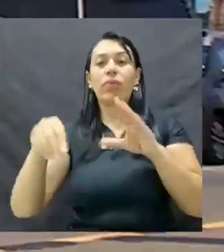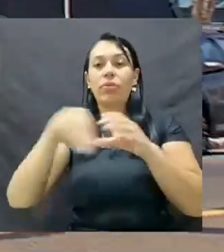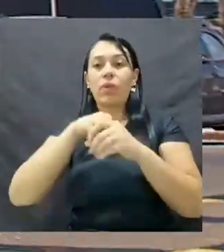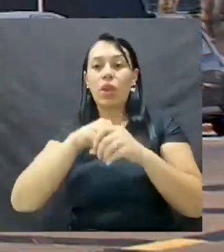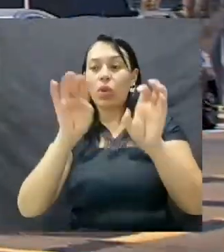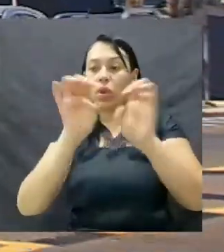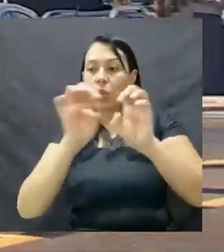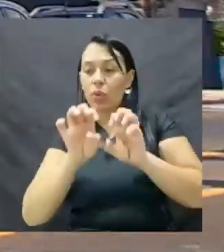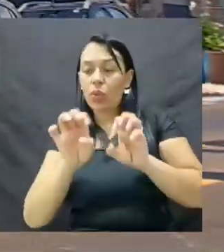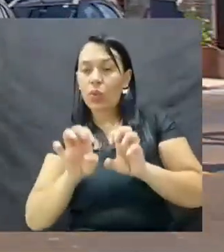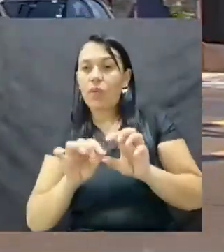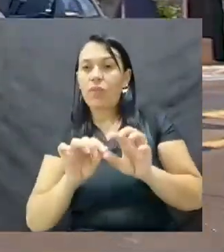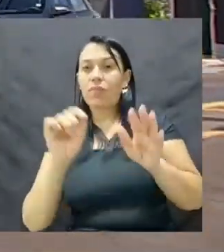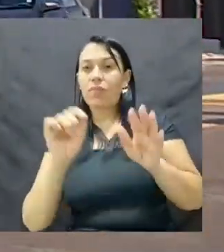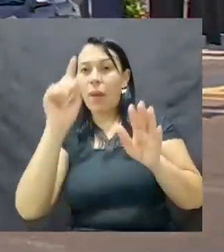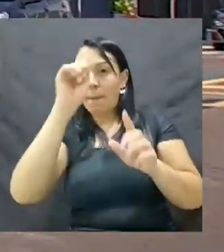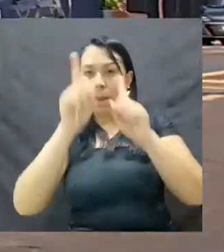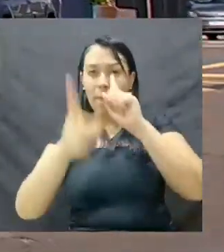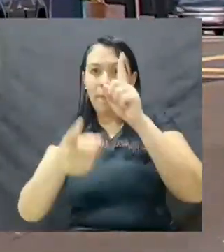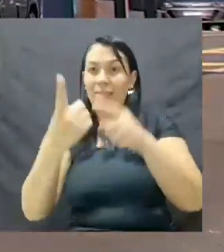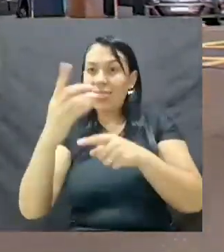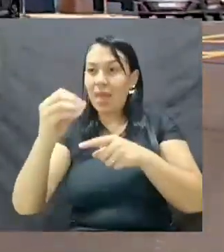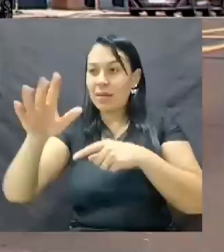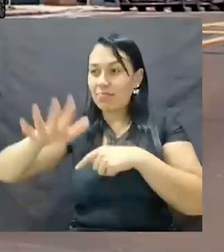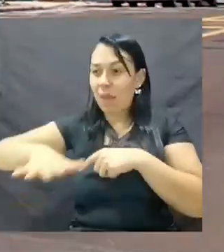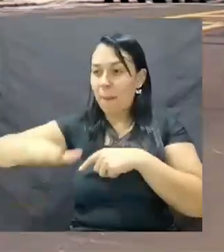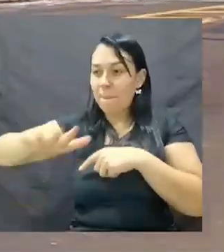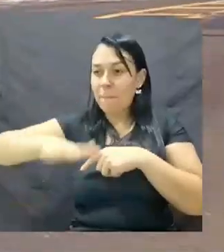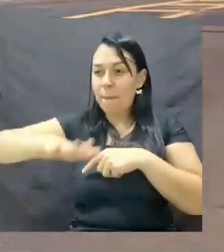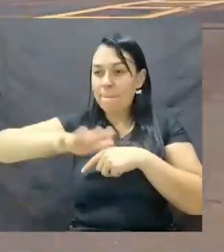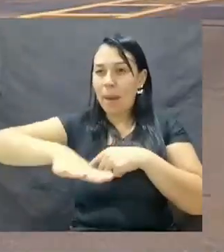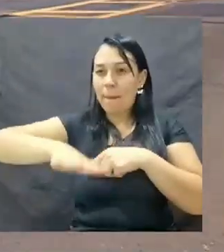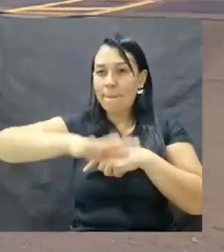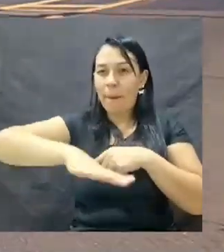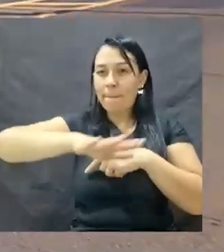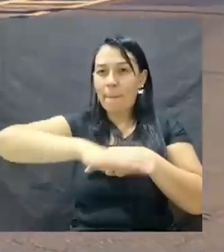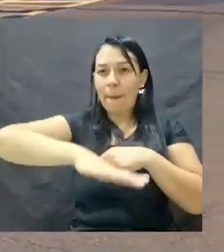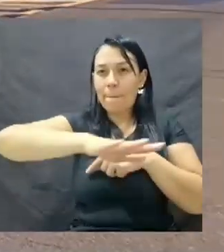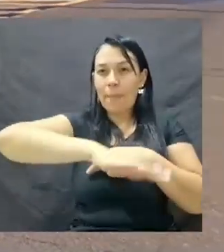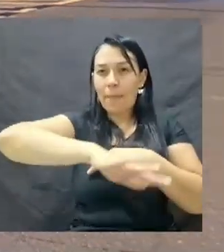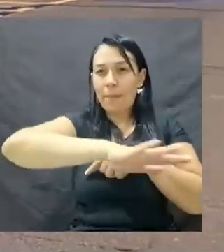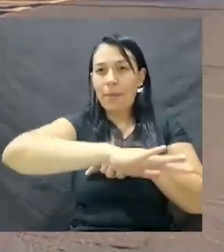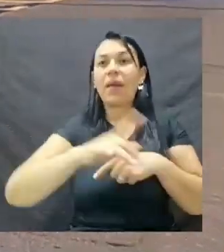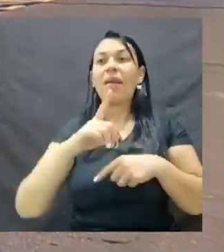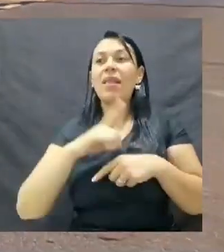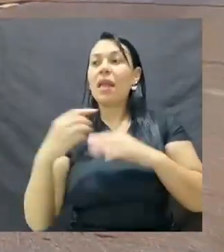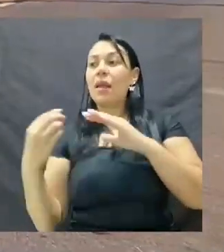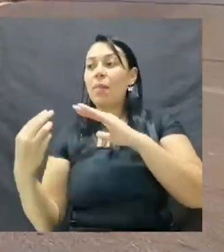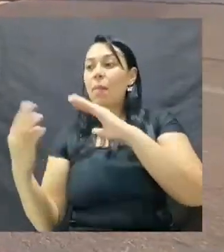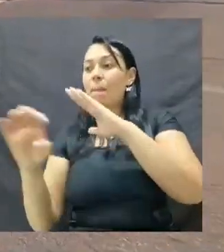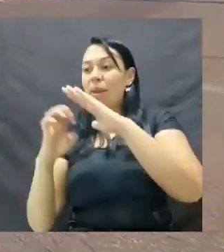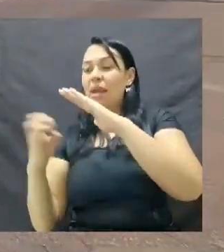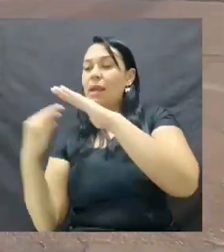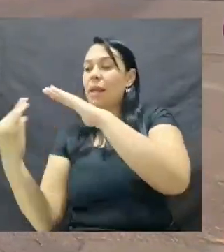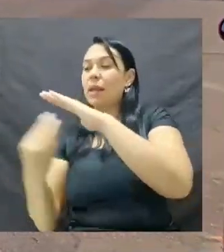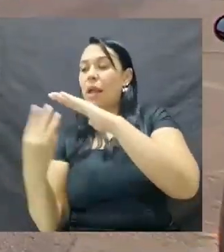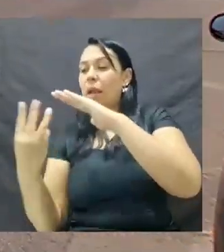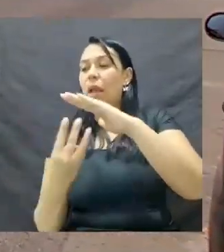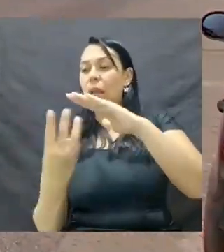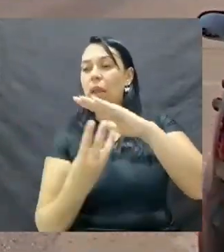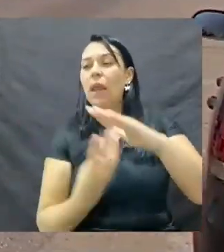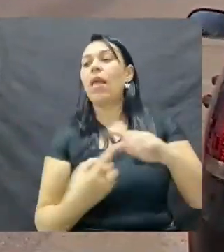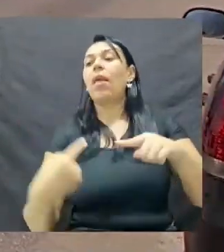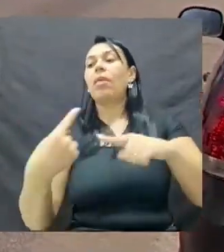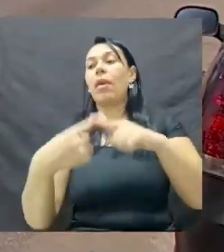mais de 10 setores, né? Então, desde o pessoal terceirizado até a questão do plenário ali dos vereadores, né?